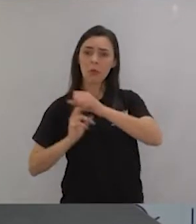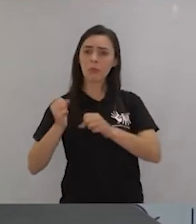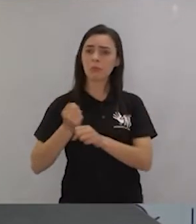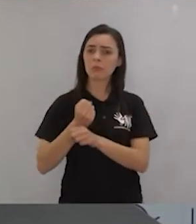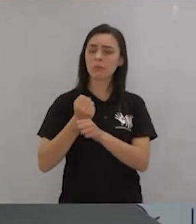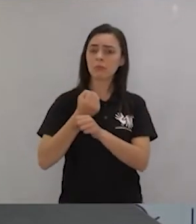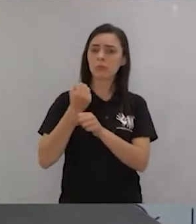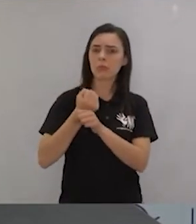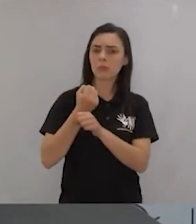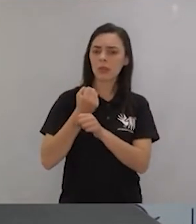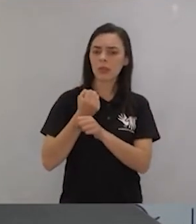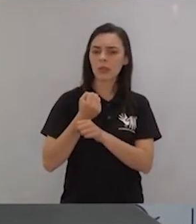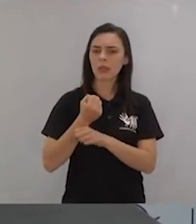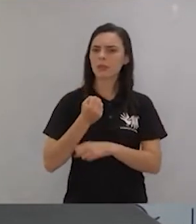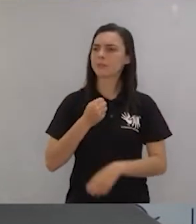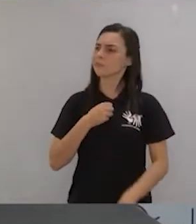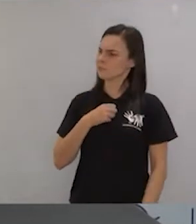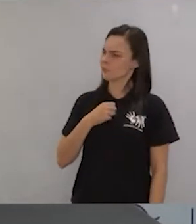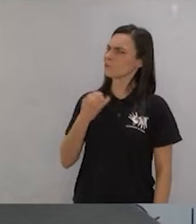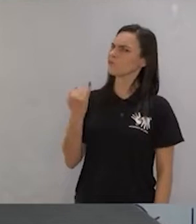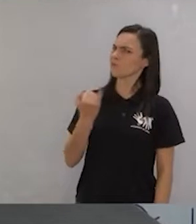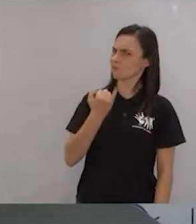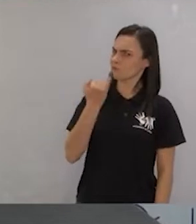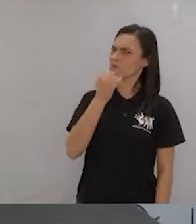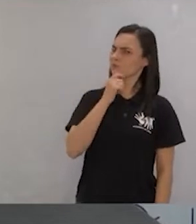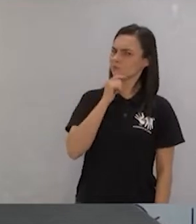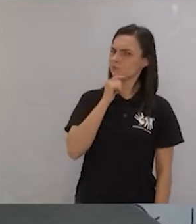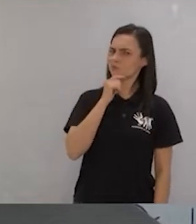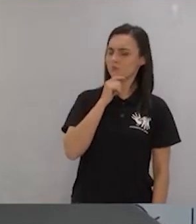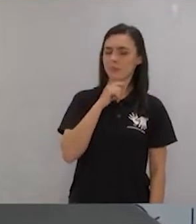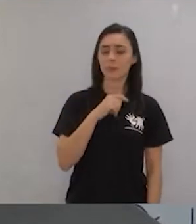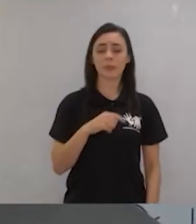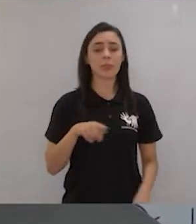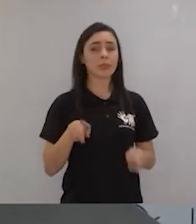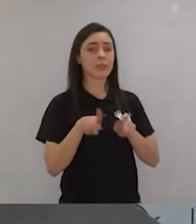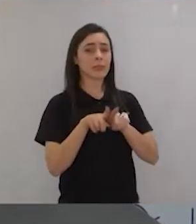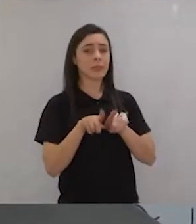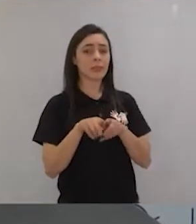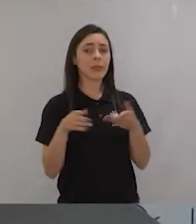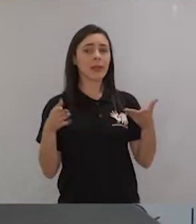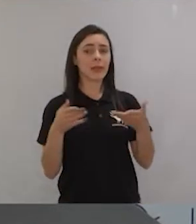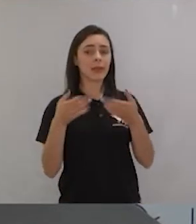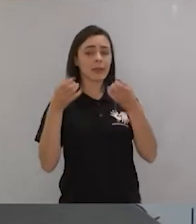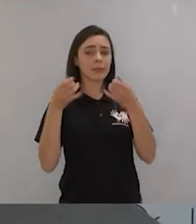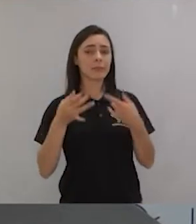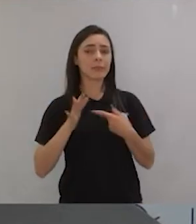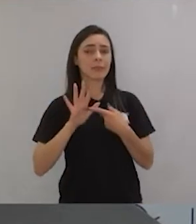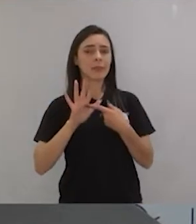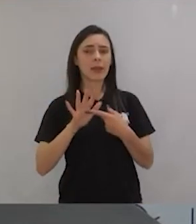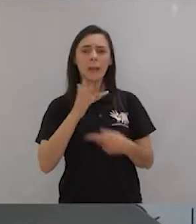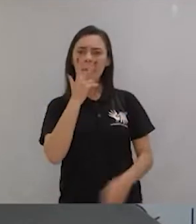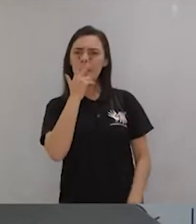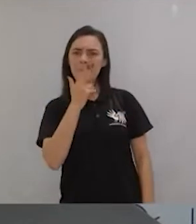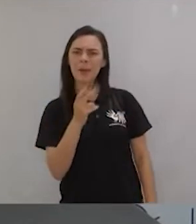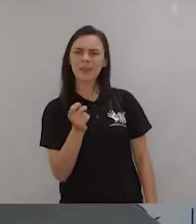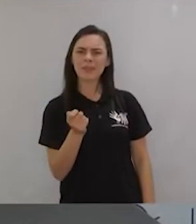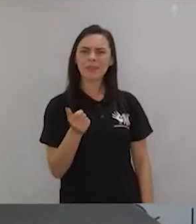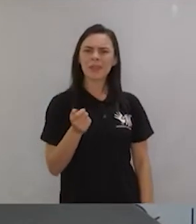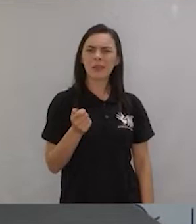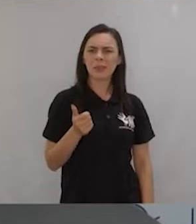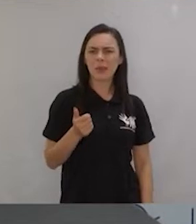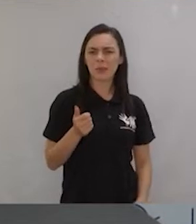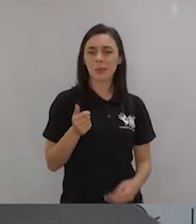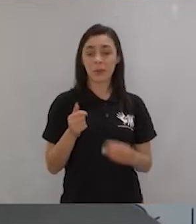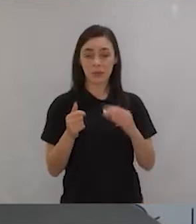pontes. Opa, isso é importante. E tem essa aqui que fala: pode